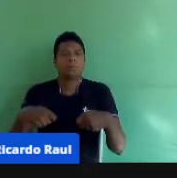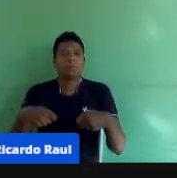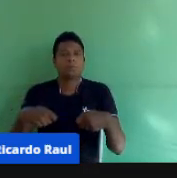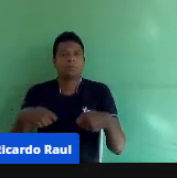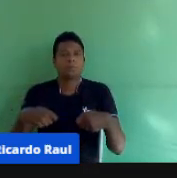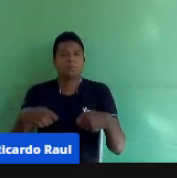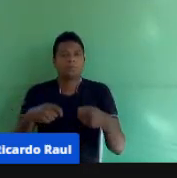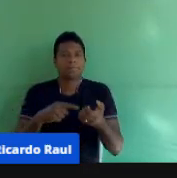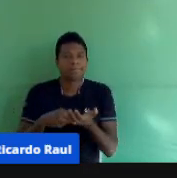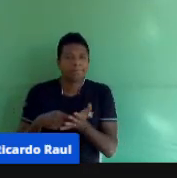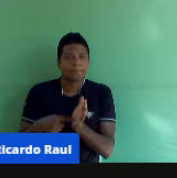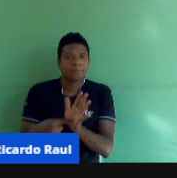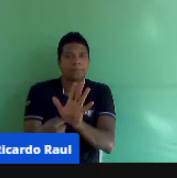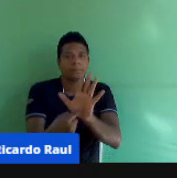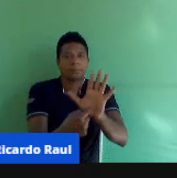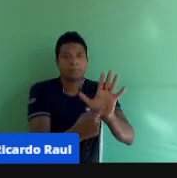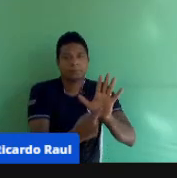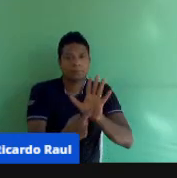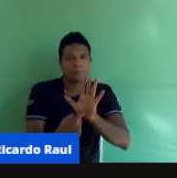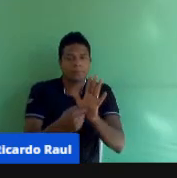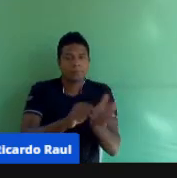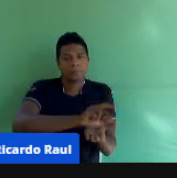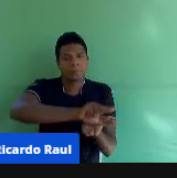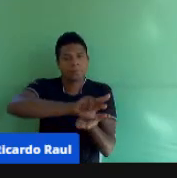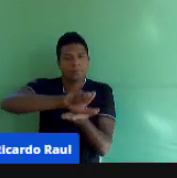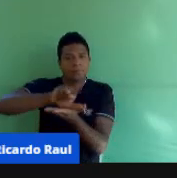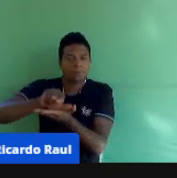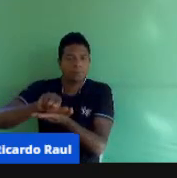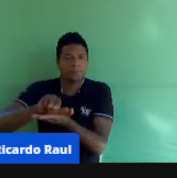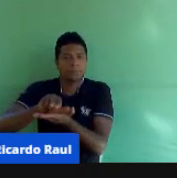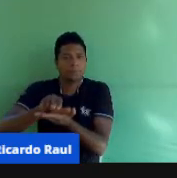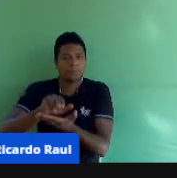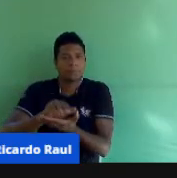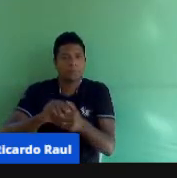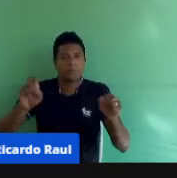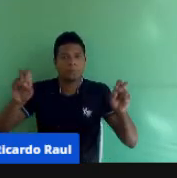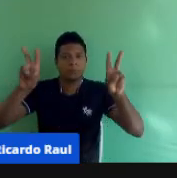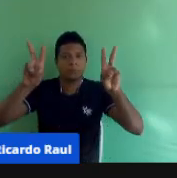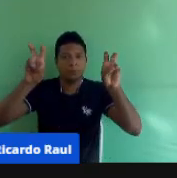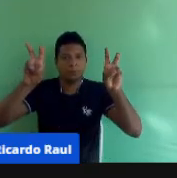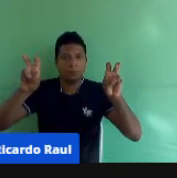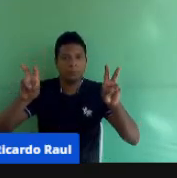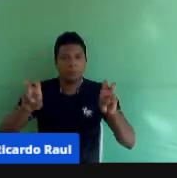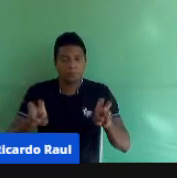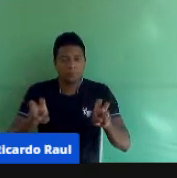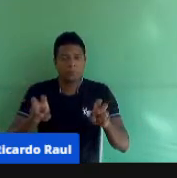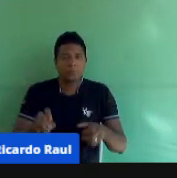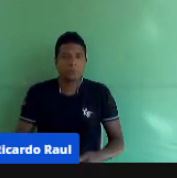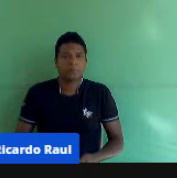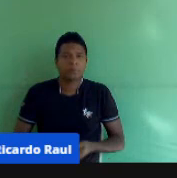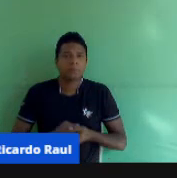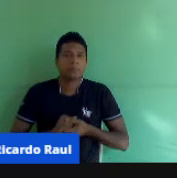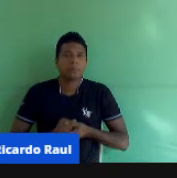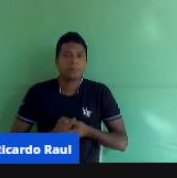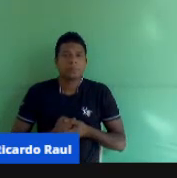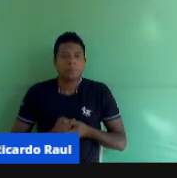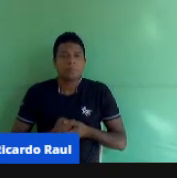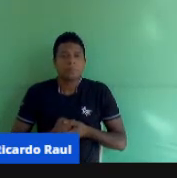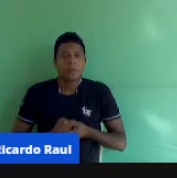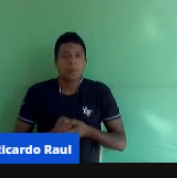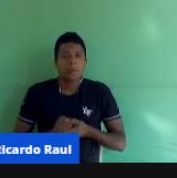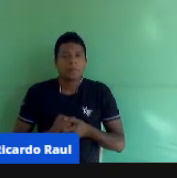de apresentar diferentes visões a partir dessa temática. Para fazer isso, a gente pode levar